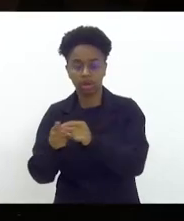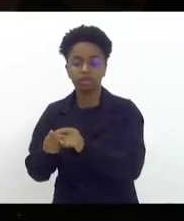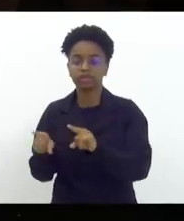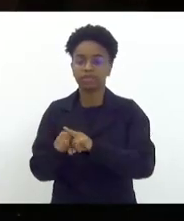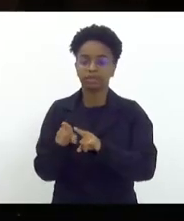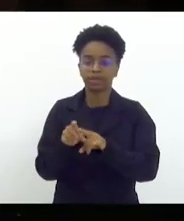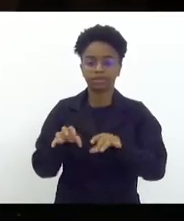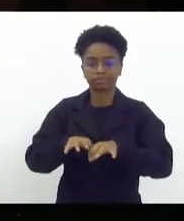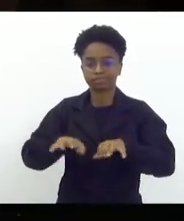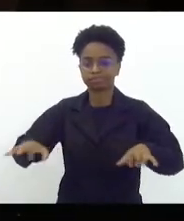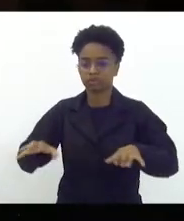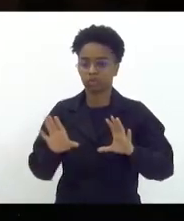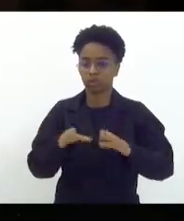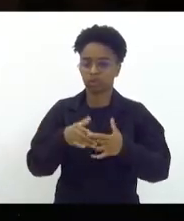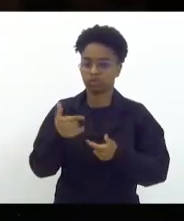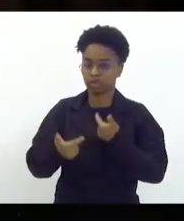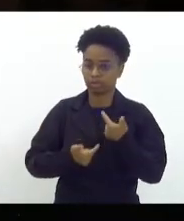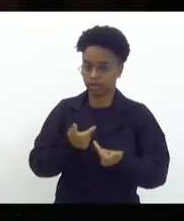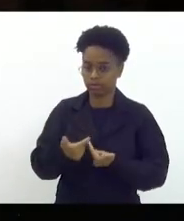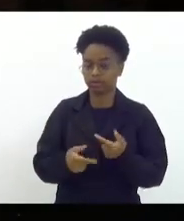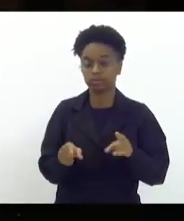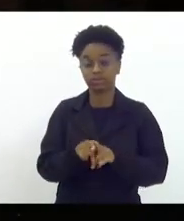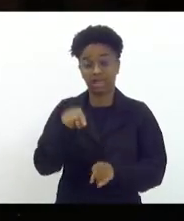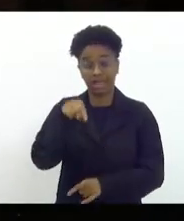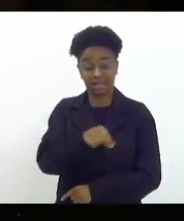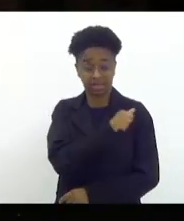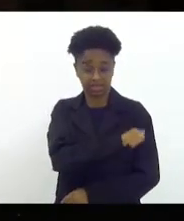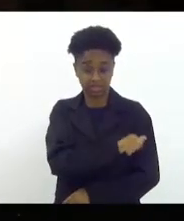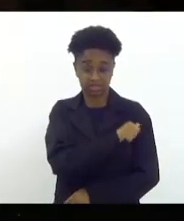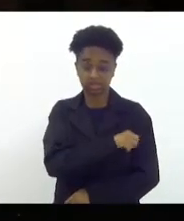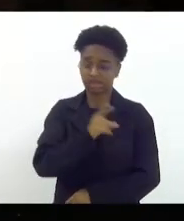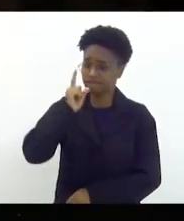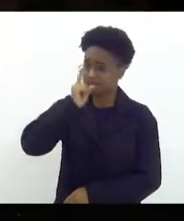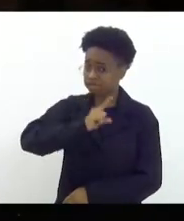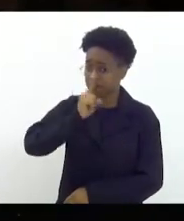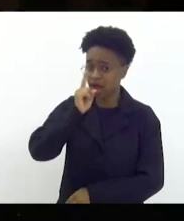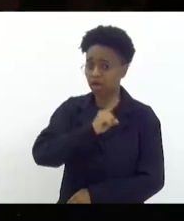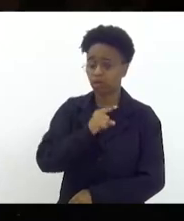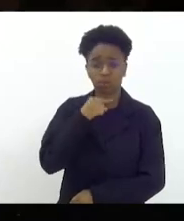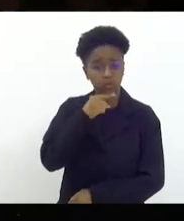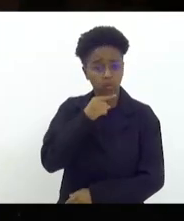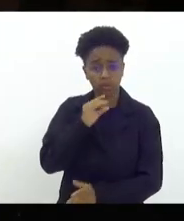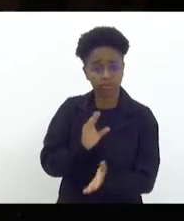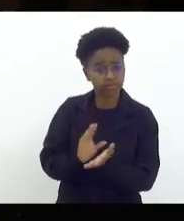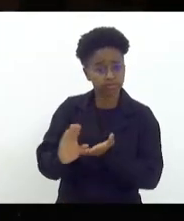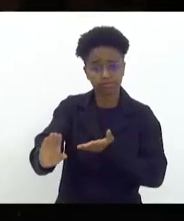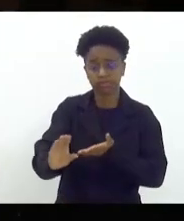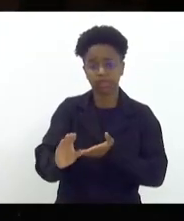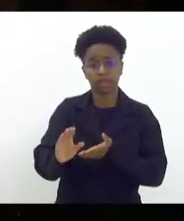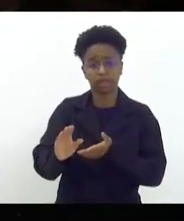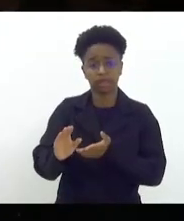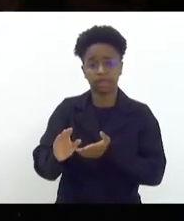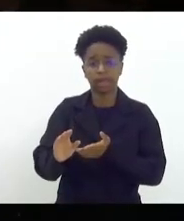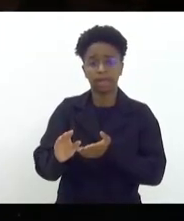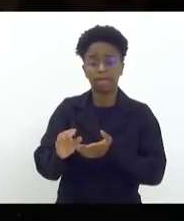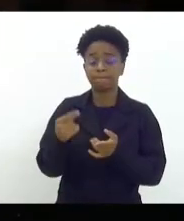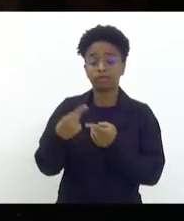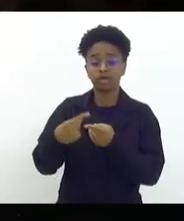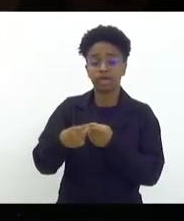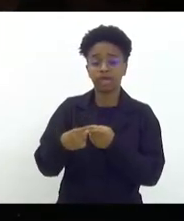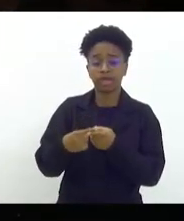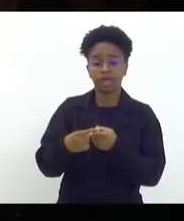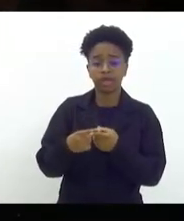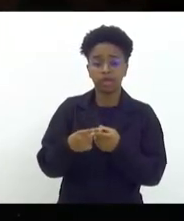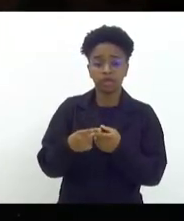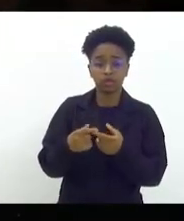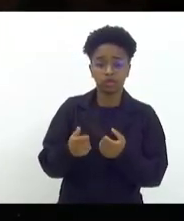da classe trabalhadora o Rio de Janeiro falhou em investir no armamento das forças de